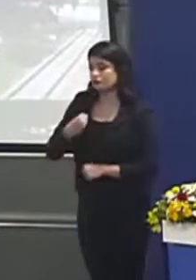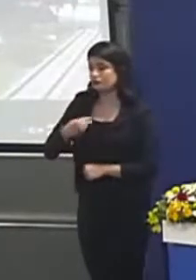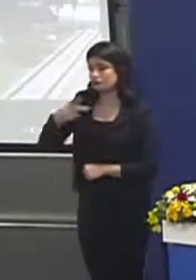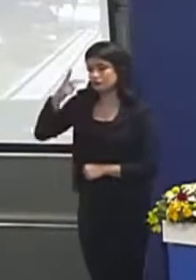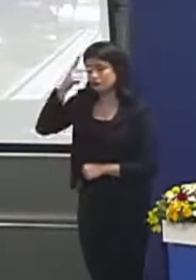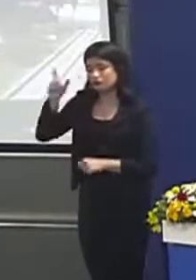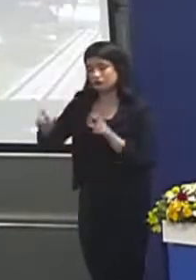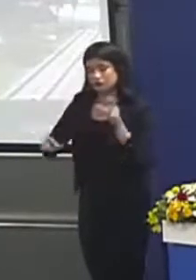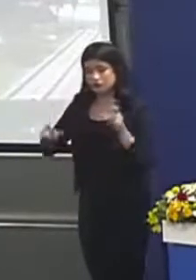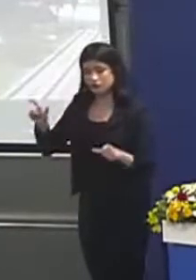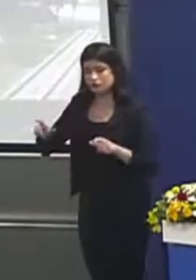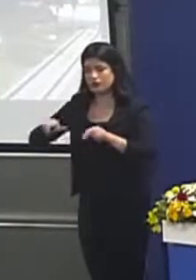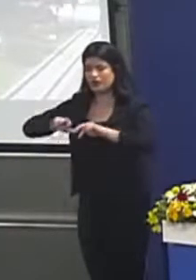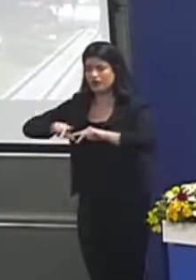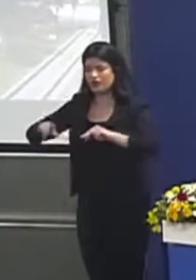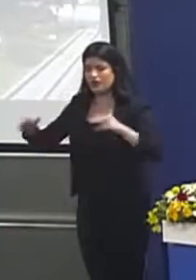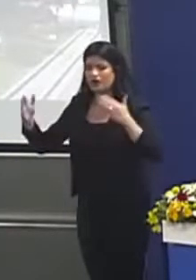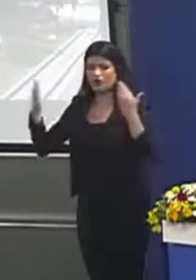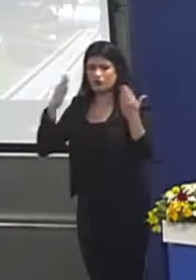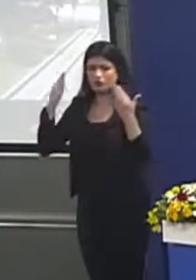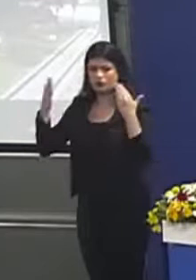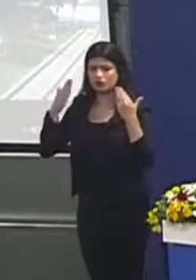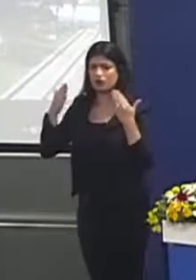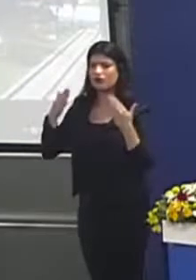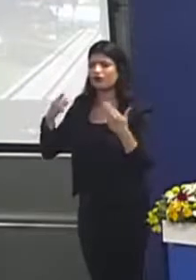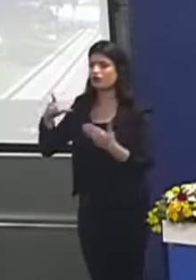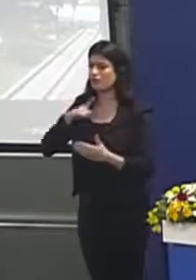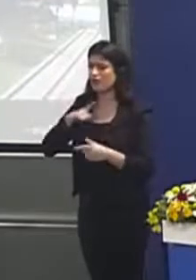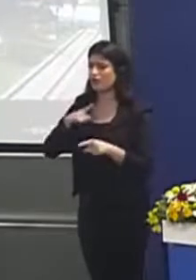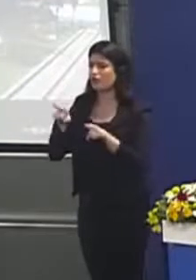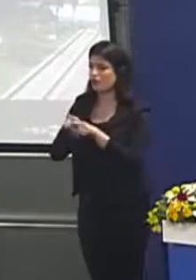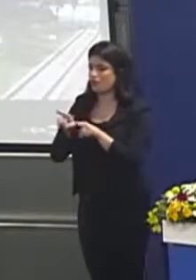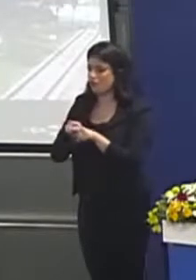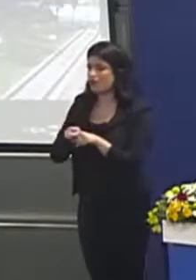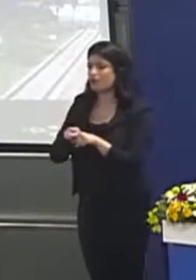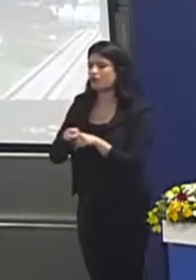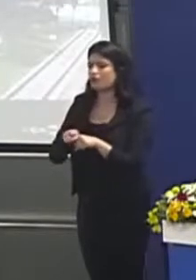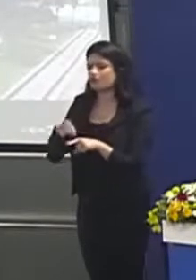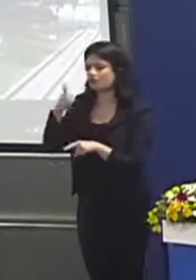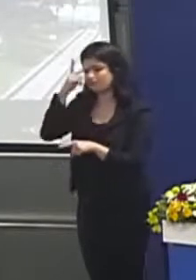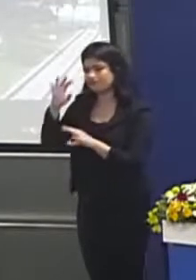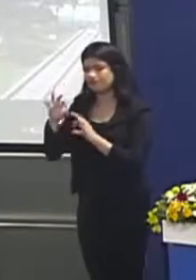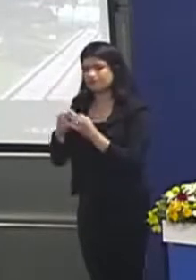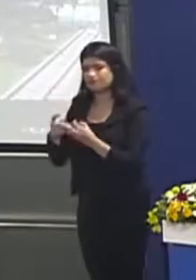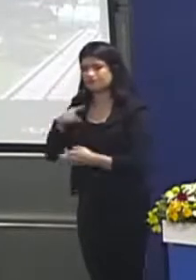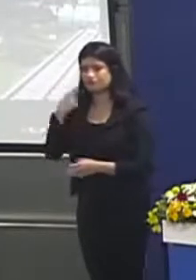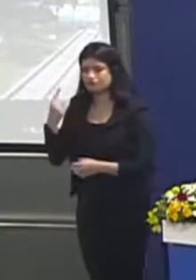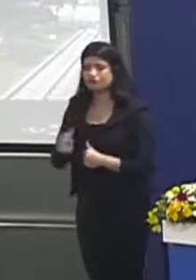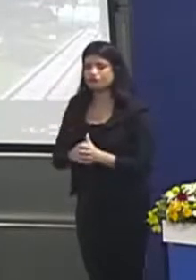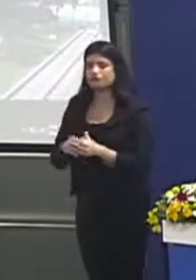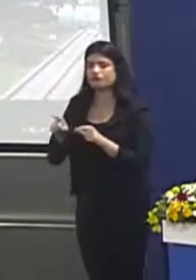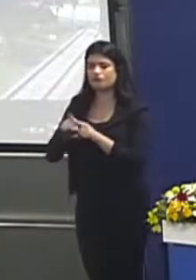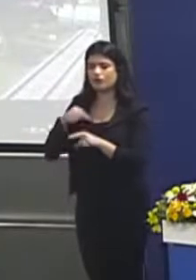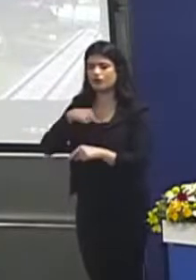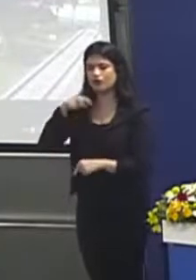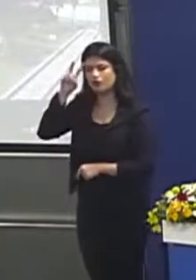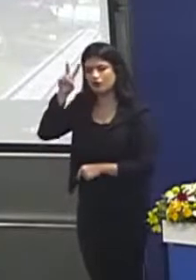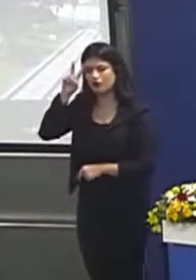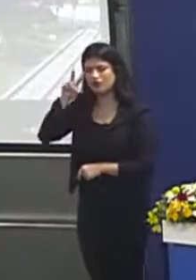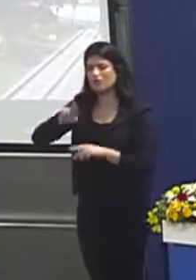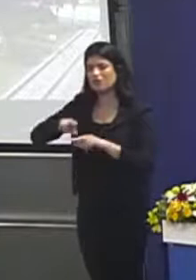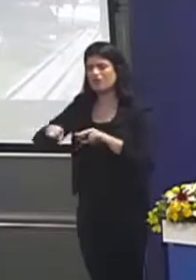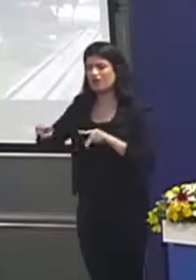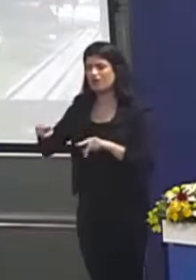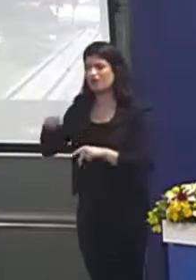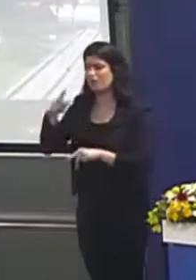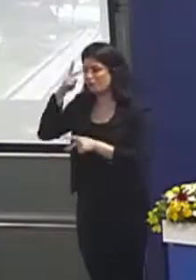que muitas psicólogas também tiveram as suas perdidas. Lembro também das inúmeras pessoas que foram